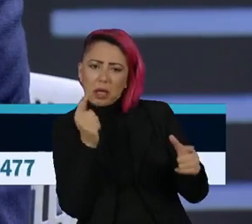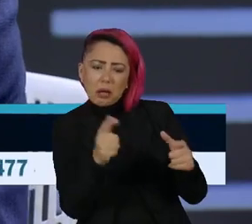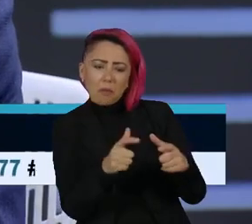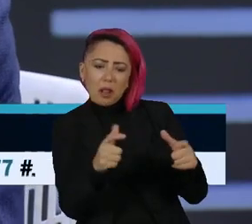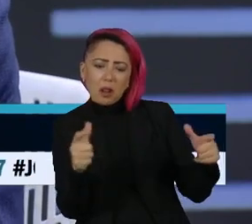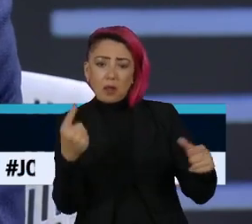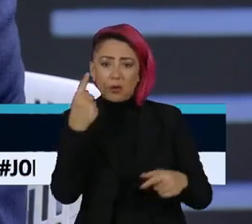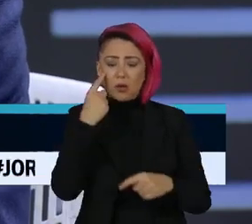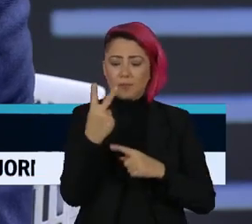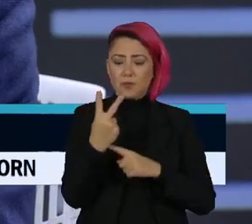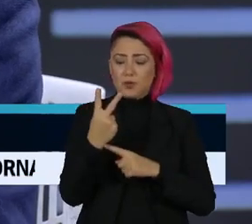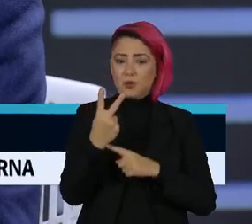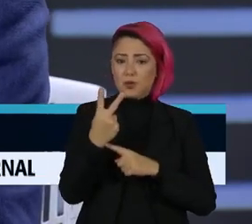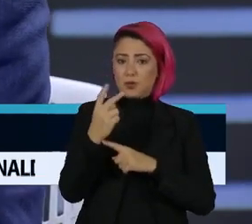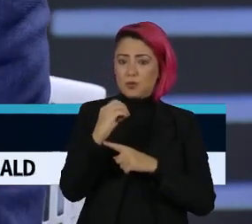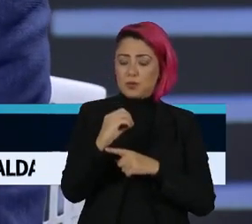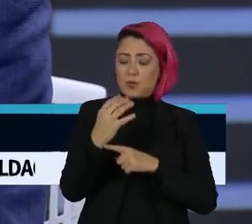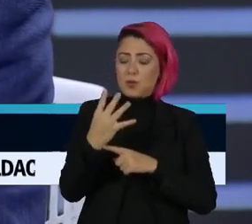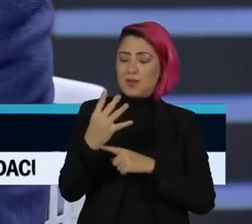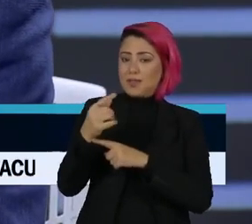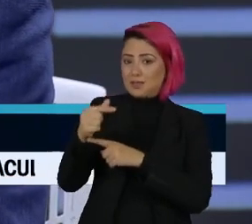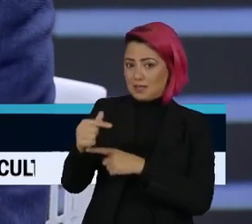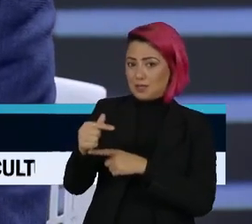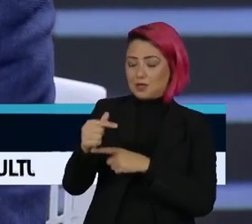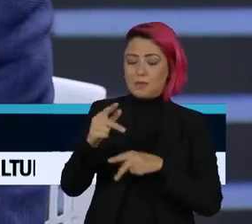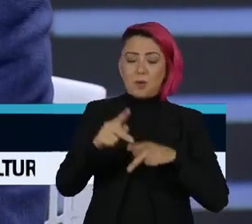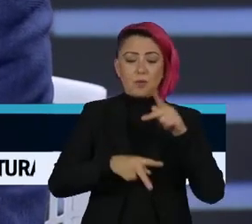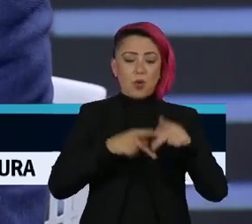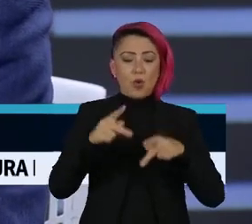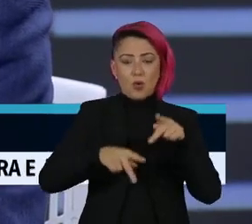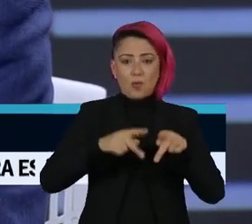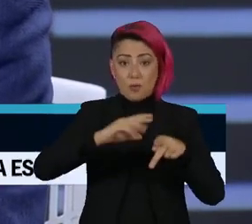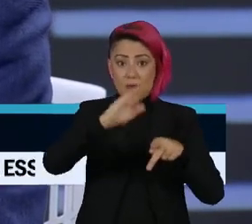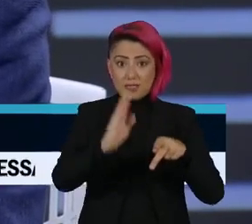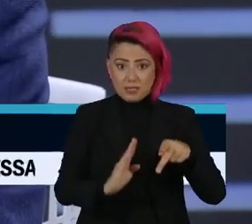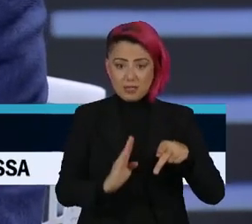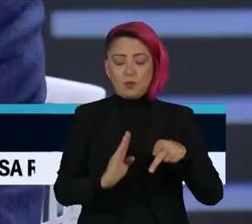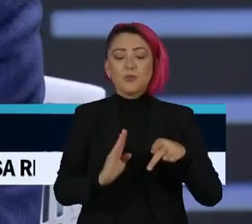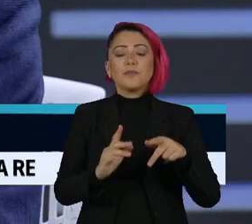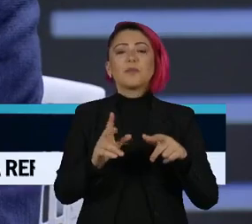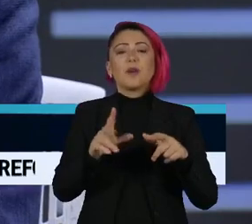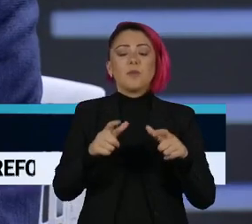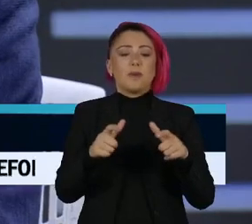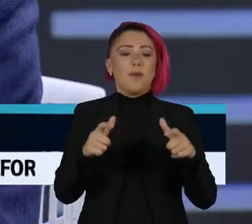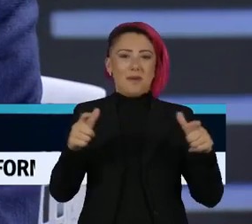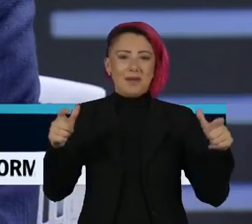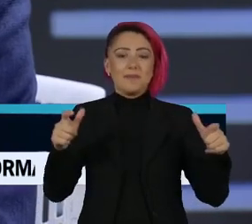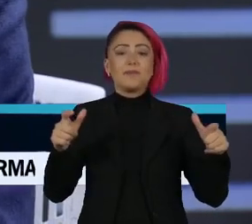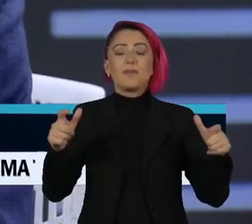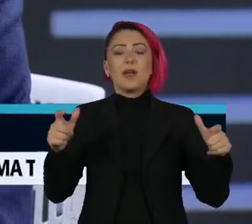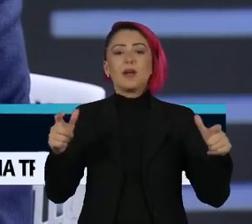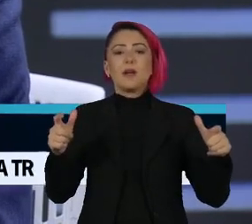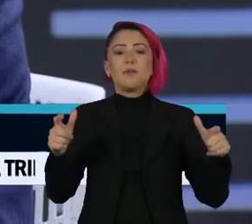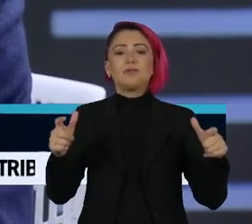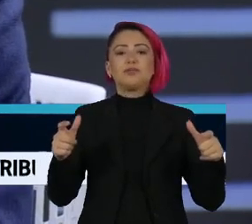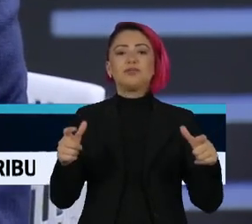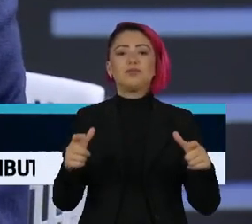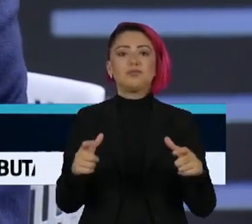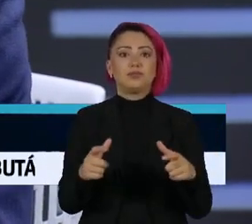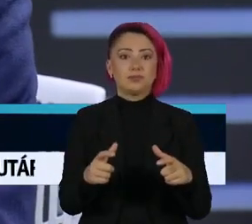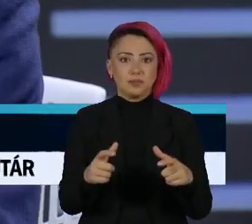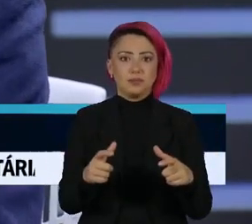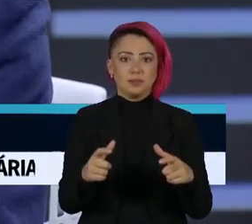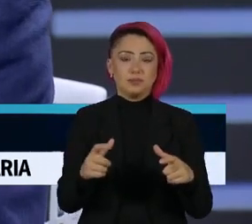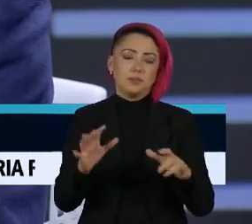em 2047 a previsão é que a população brasileira chega no seu pico e para de crescer com essa cair a população economicamente